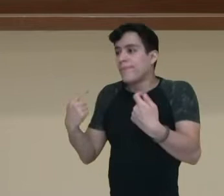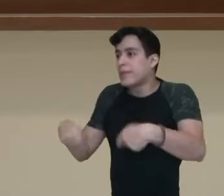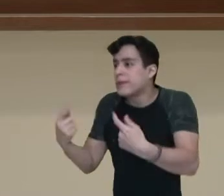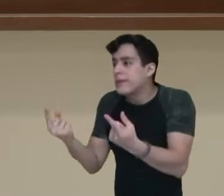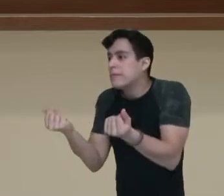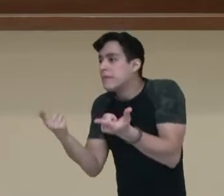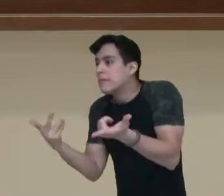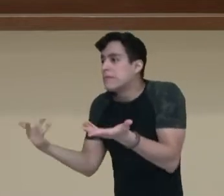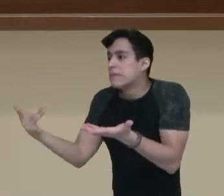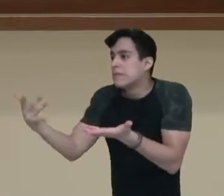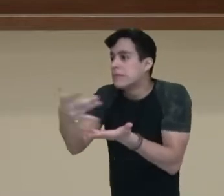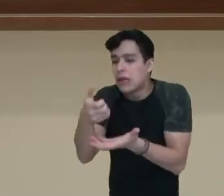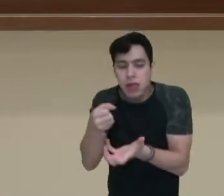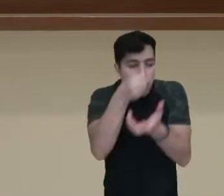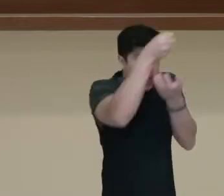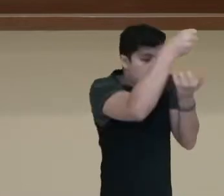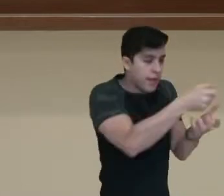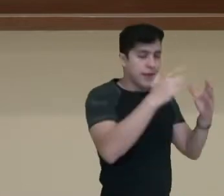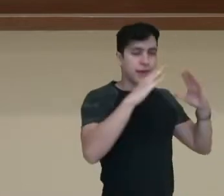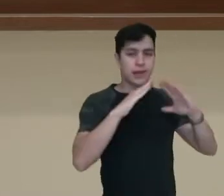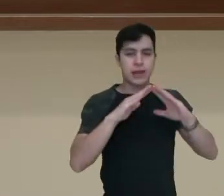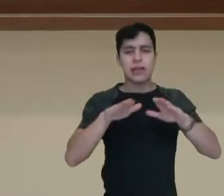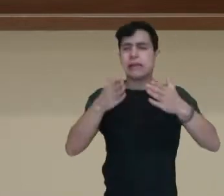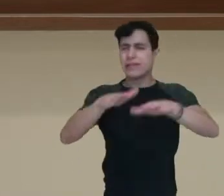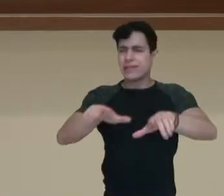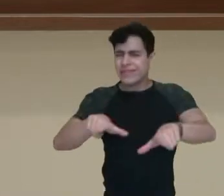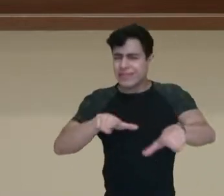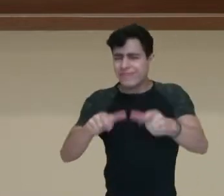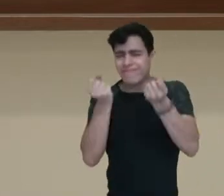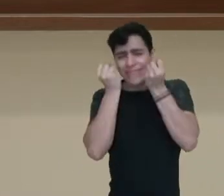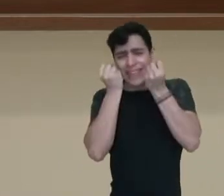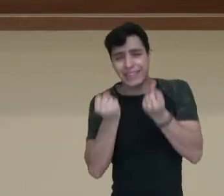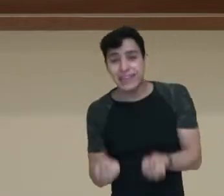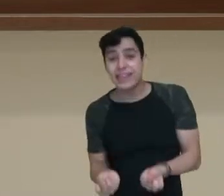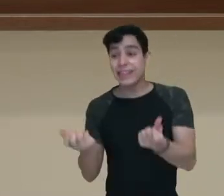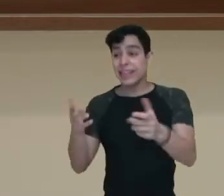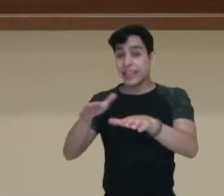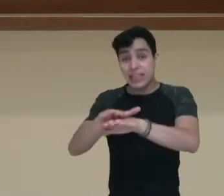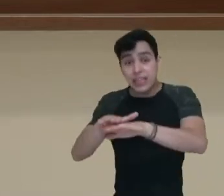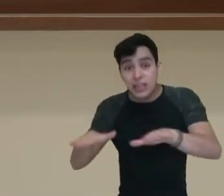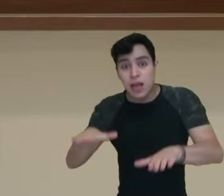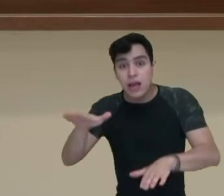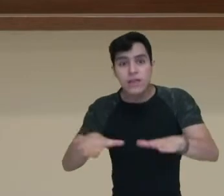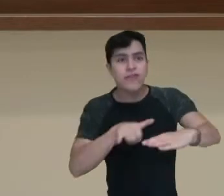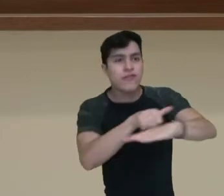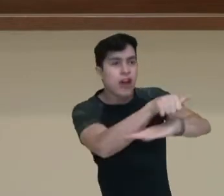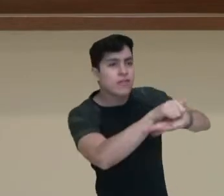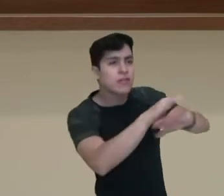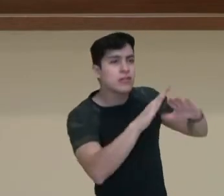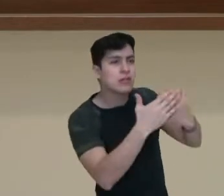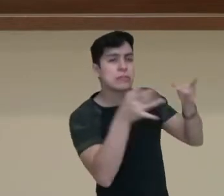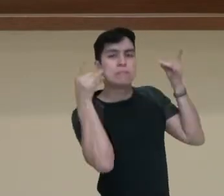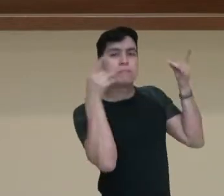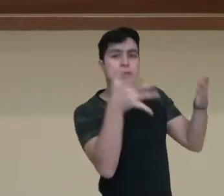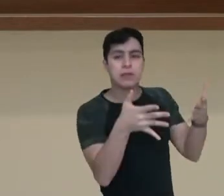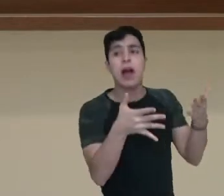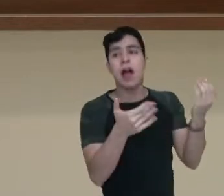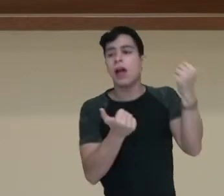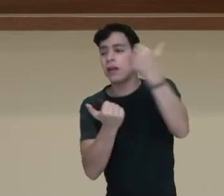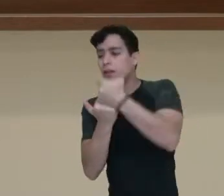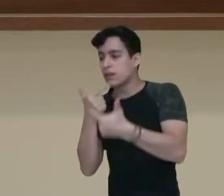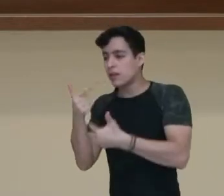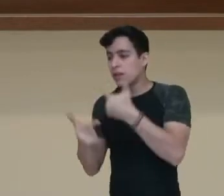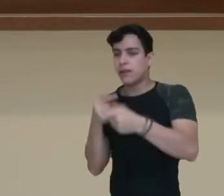casa, crianças que executam tarefas pesadas, crianças que têm que deixar de estudar para trabalhar. E isso sim que é